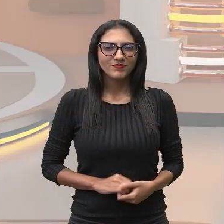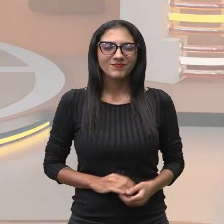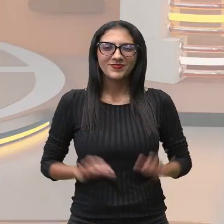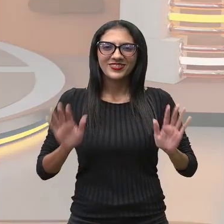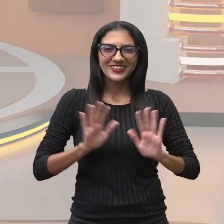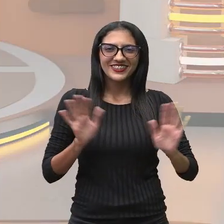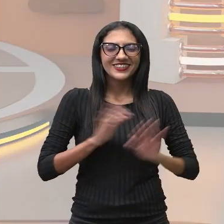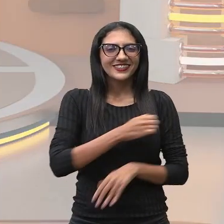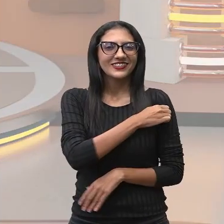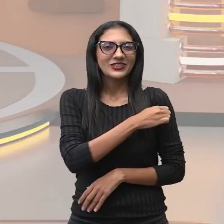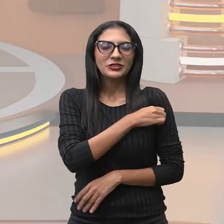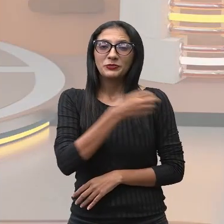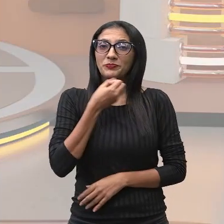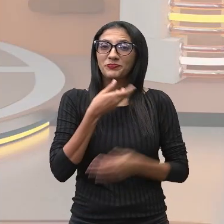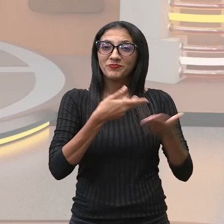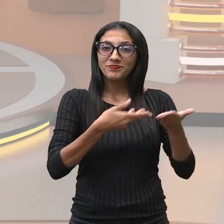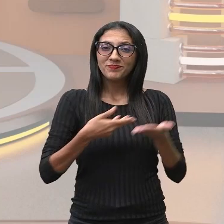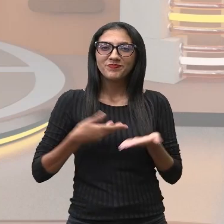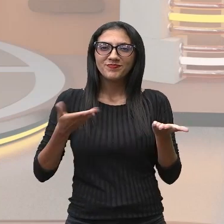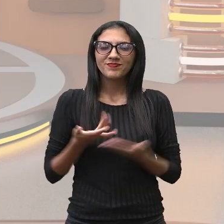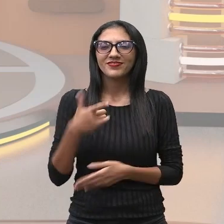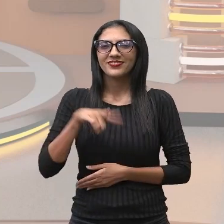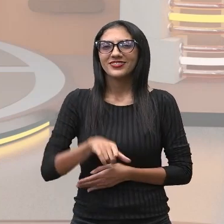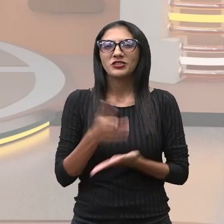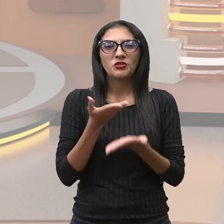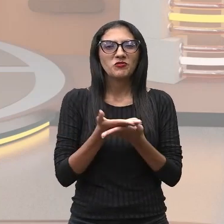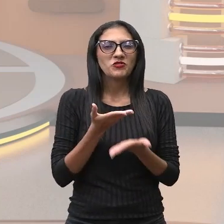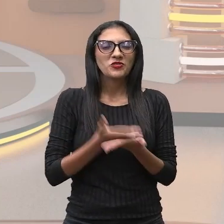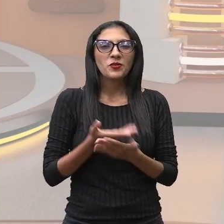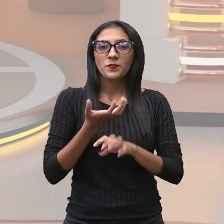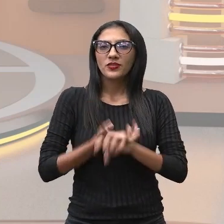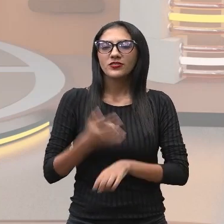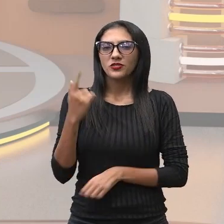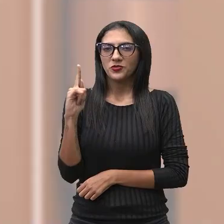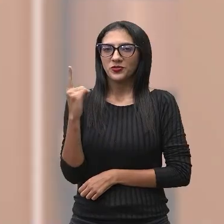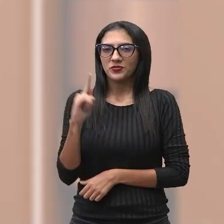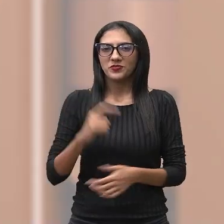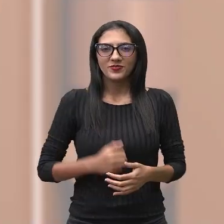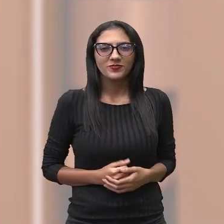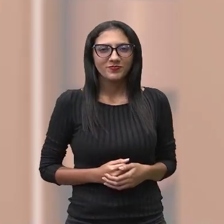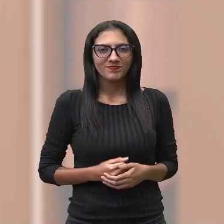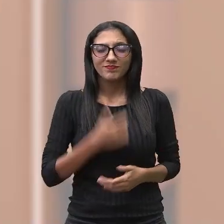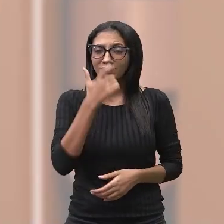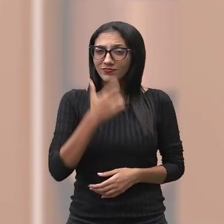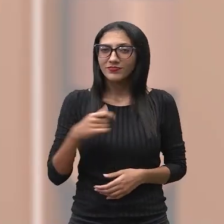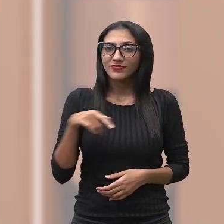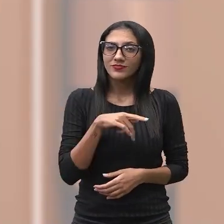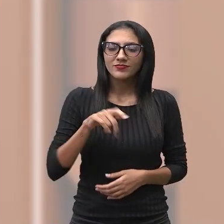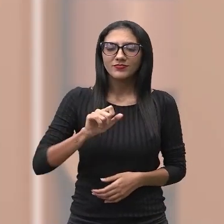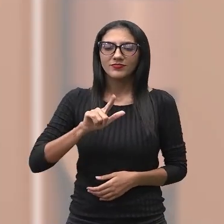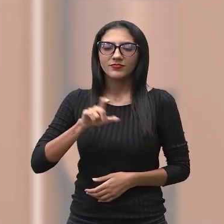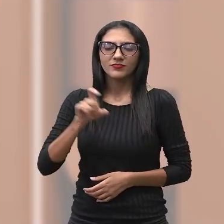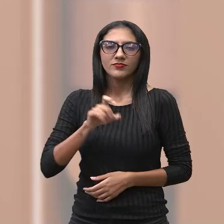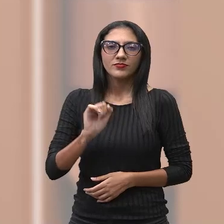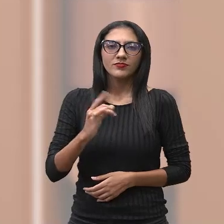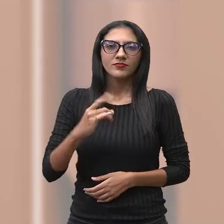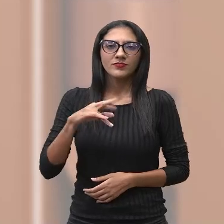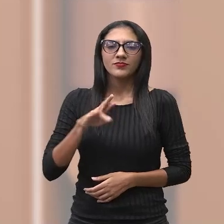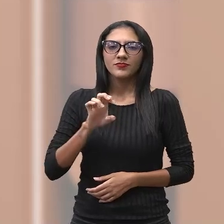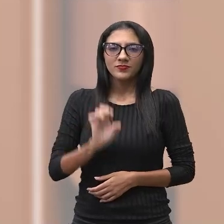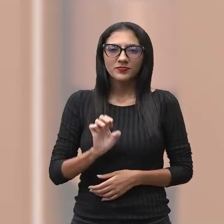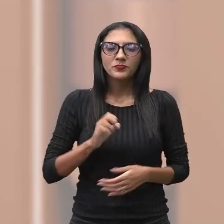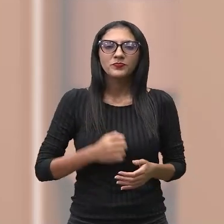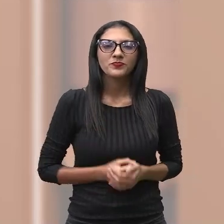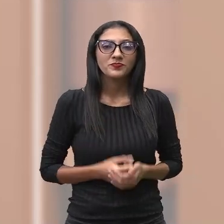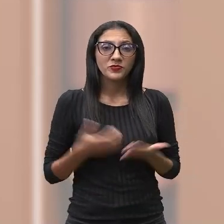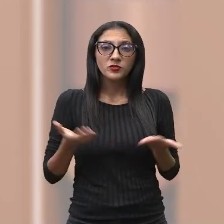Olá, sejam muito bem-vindos a mais uma aula de Geografia. Eu sou o professor Alexandre Donato, desta